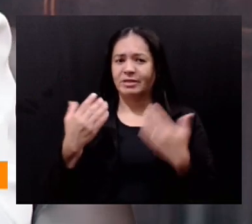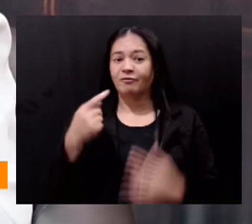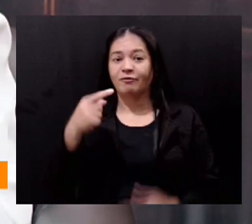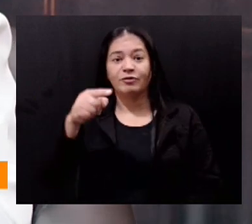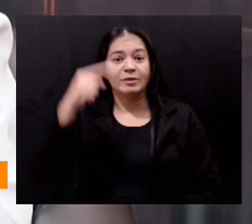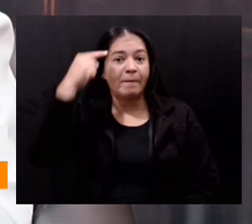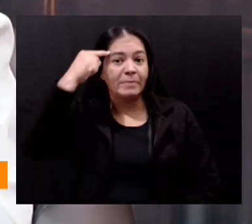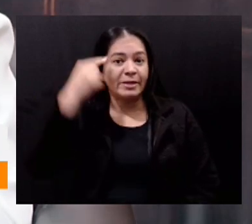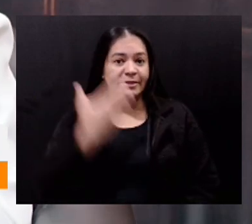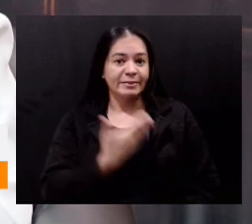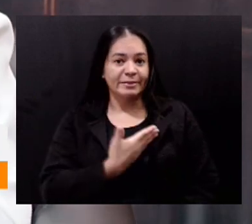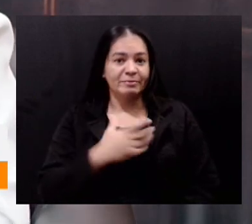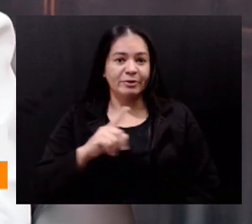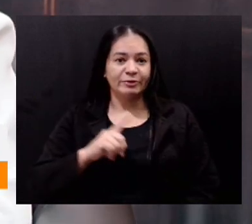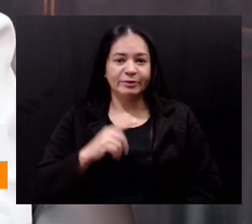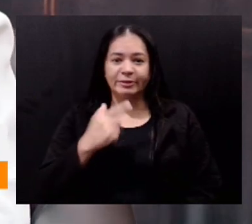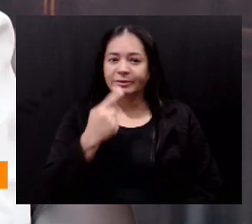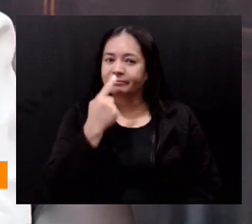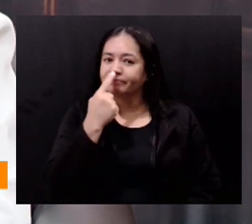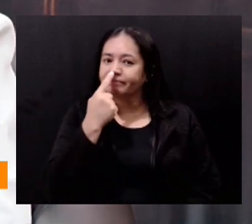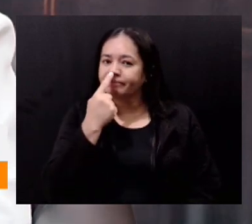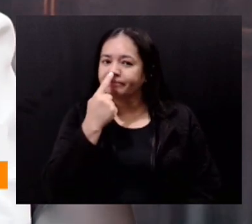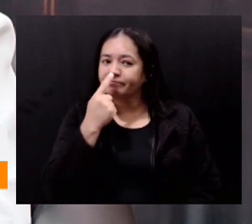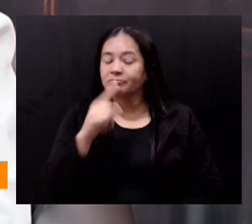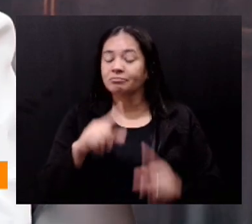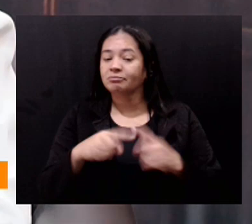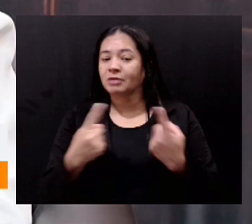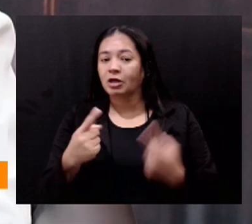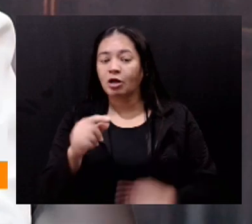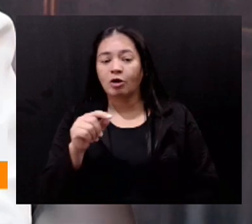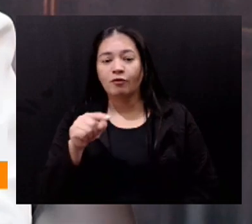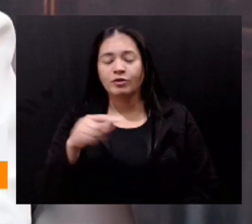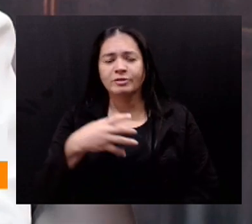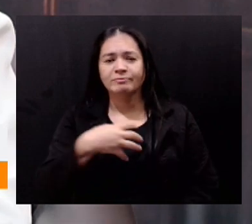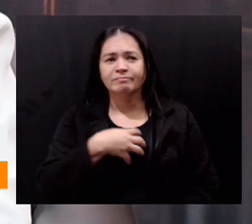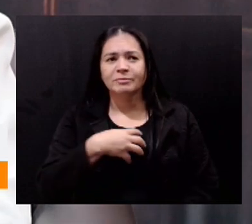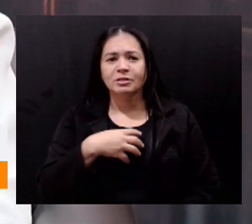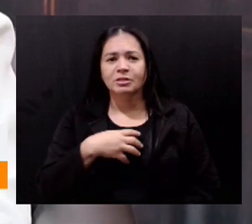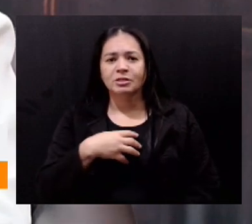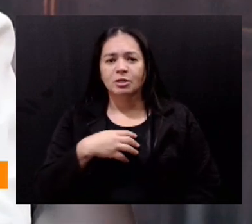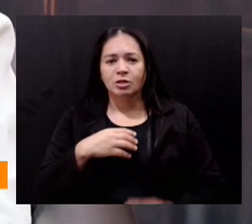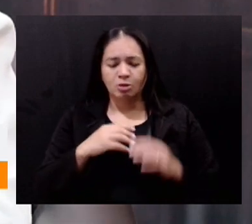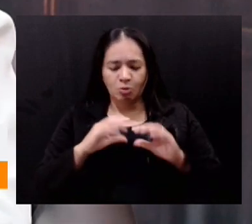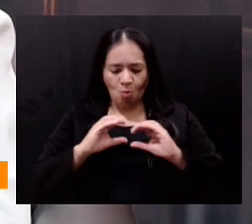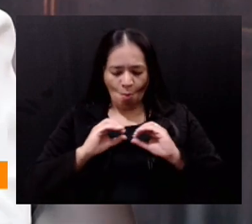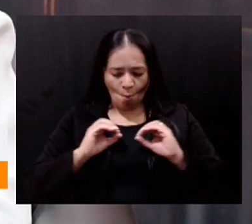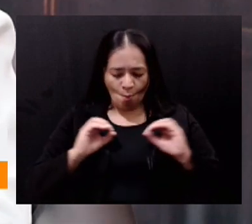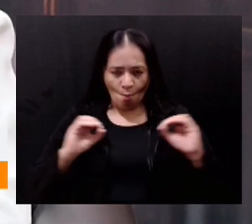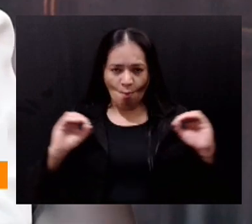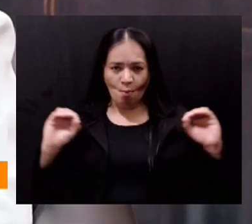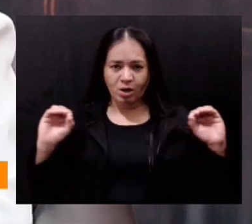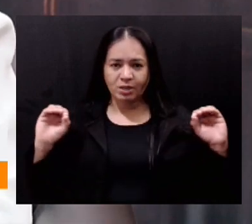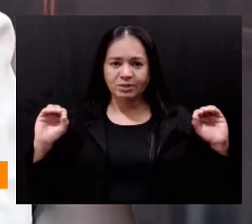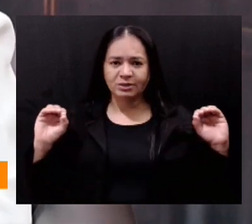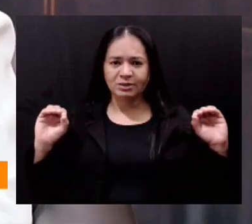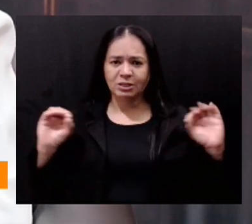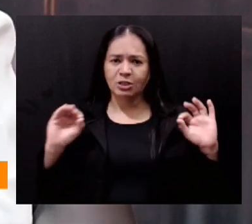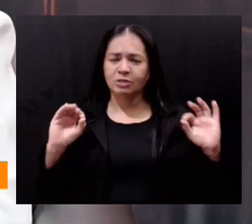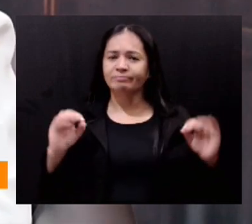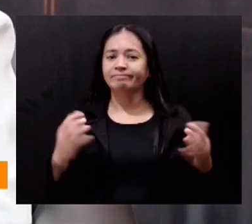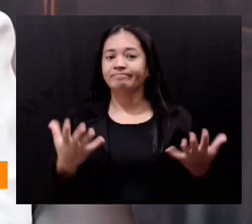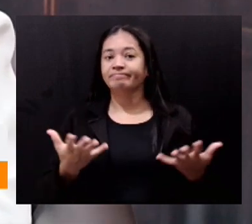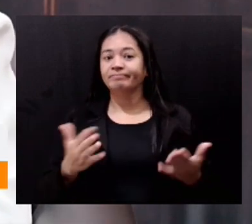próximo deles, mas você sente aquele vazio, você sente aquela distância. E muitas vezes as